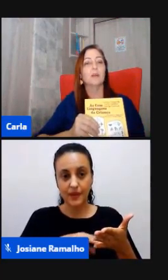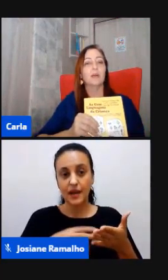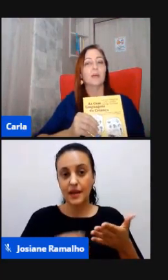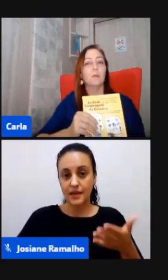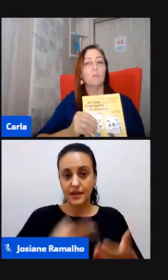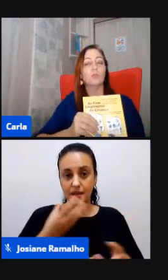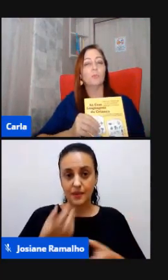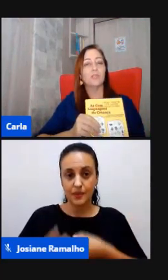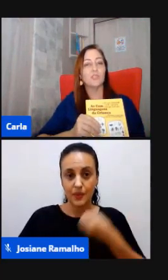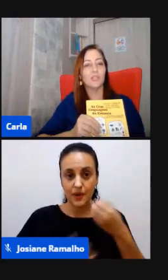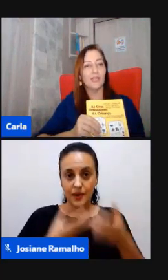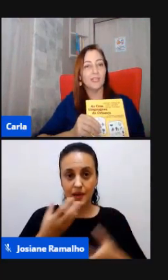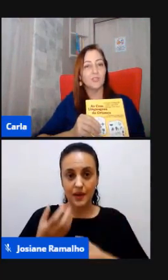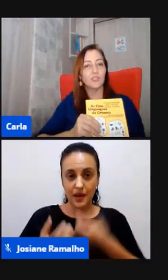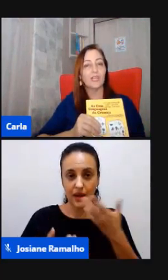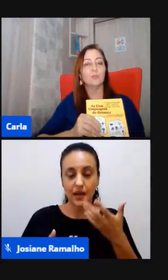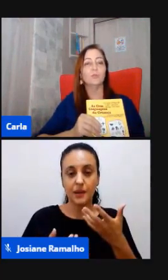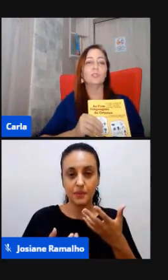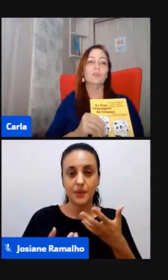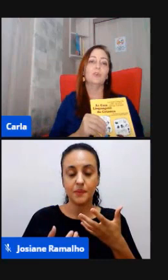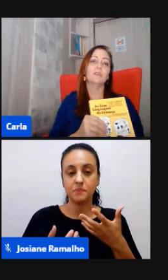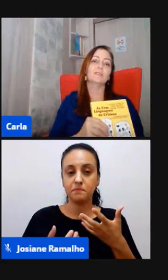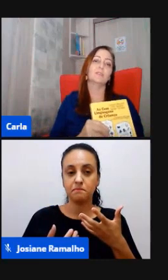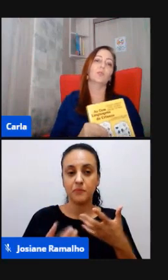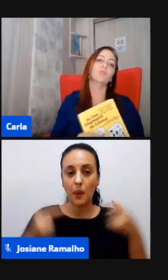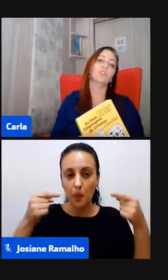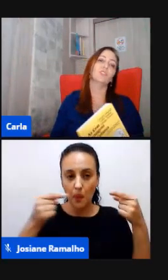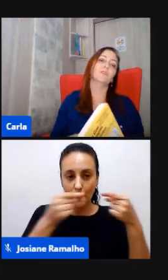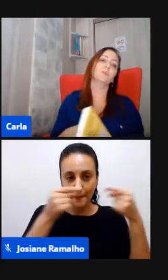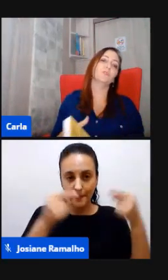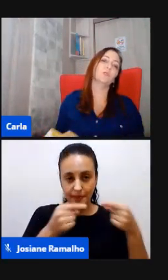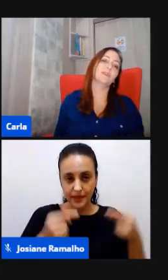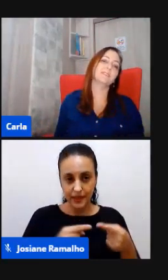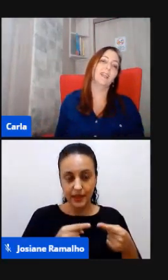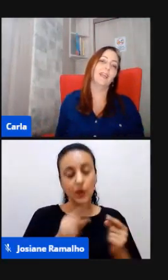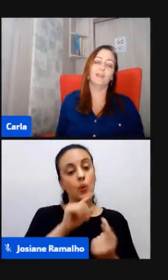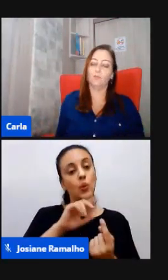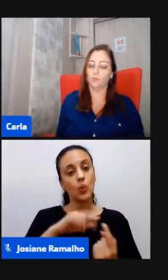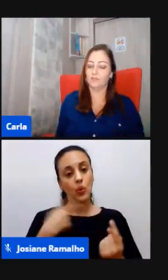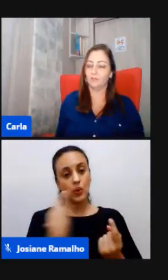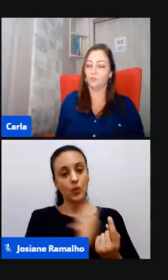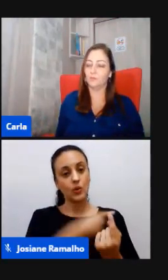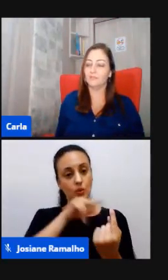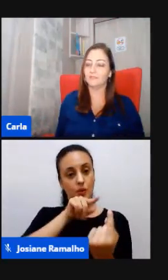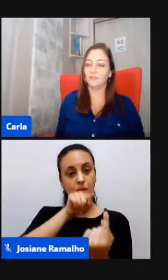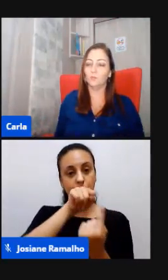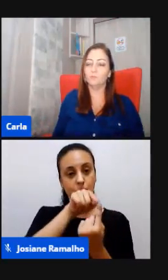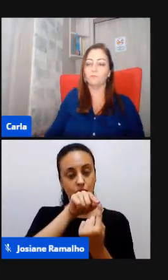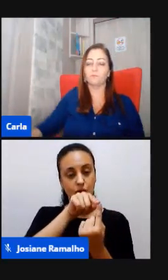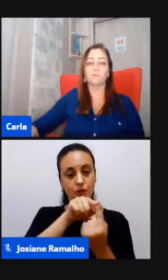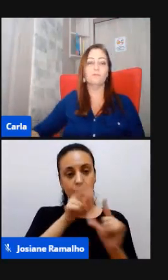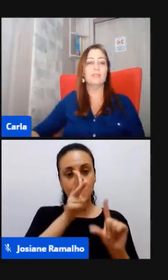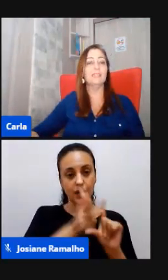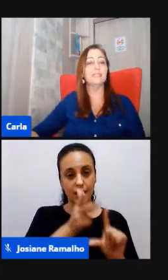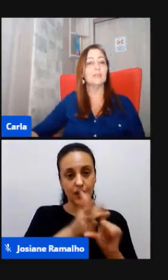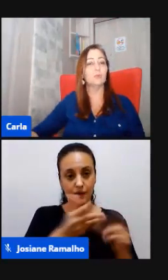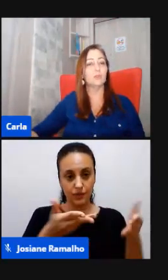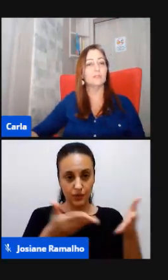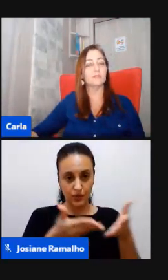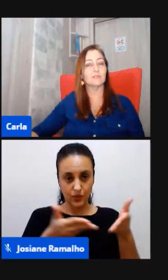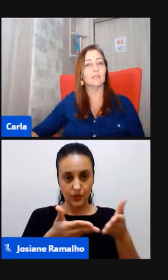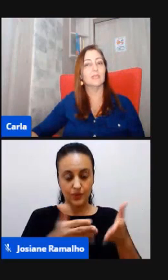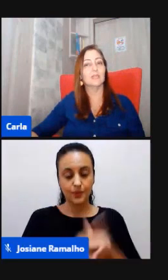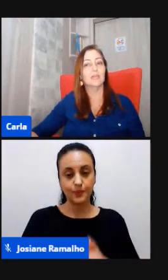poema muito pertinente a tudo que nós objetivamos com essa live, com essa formação.